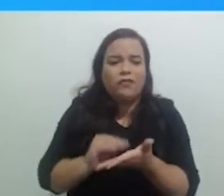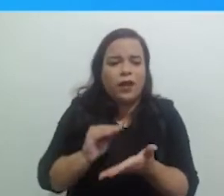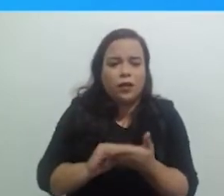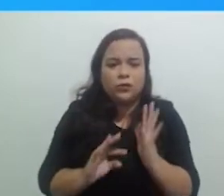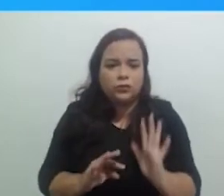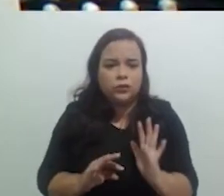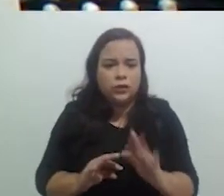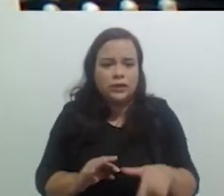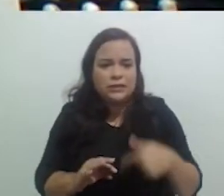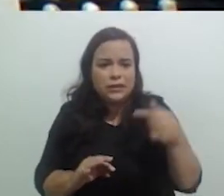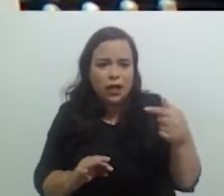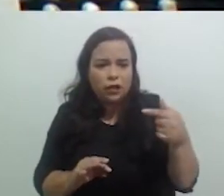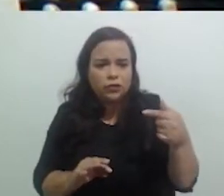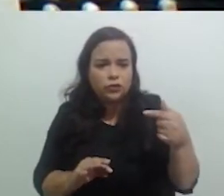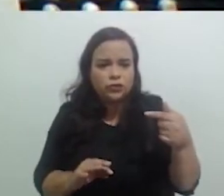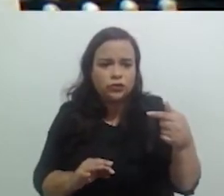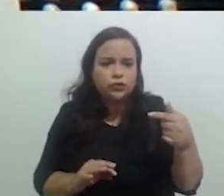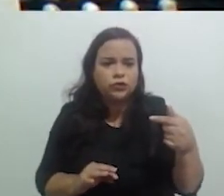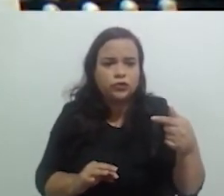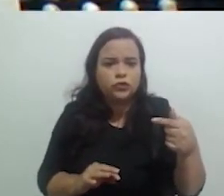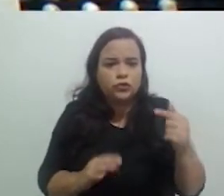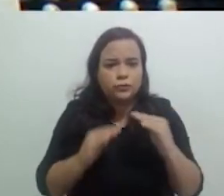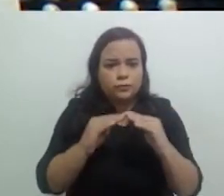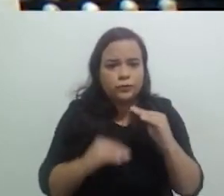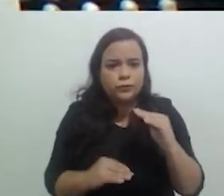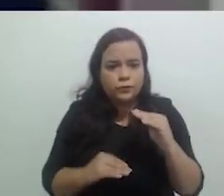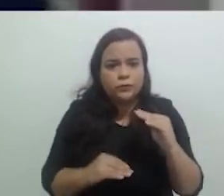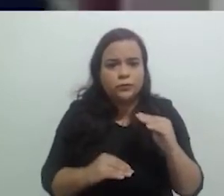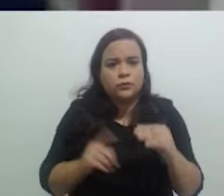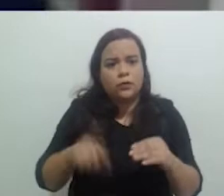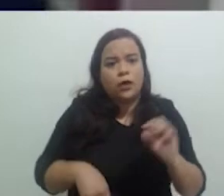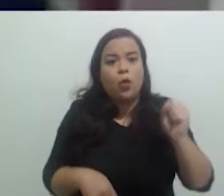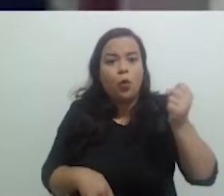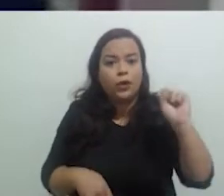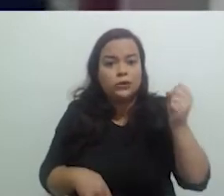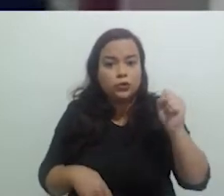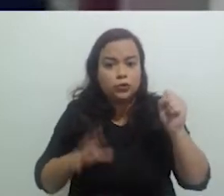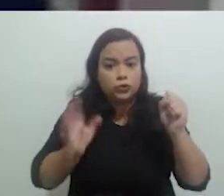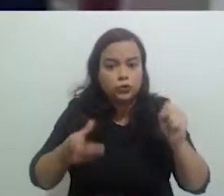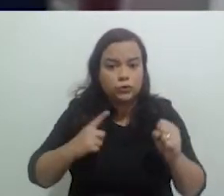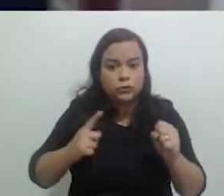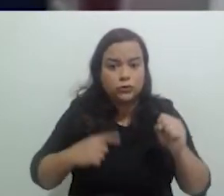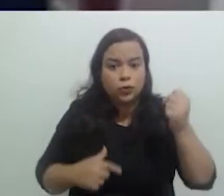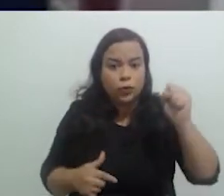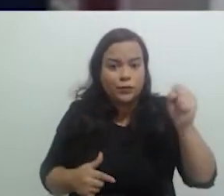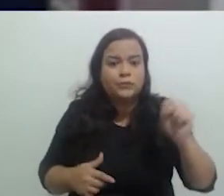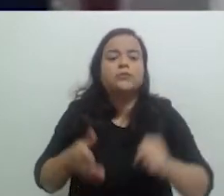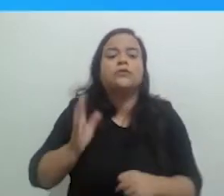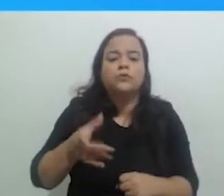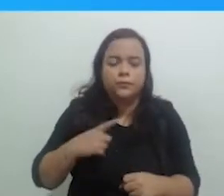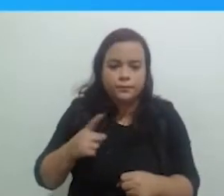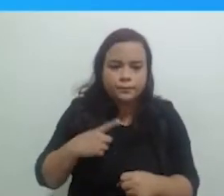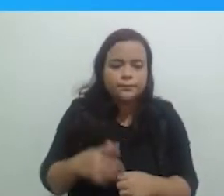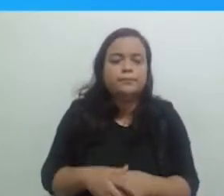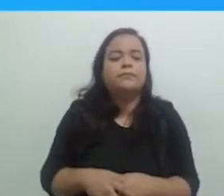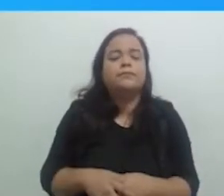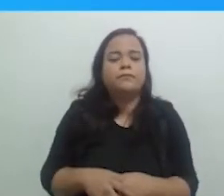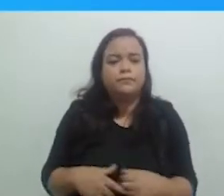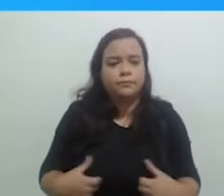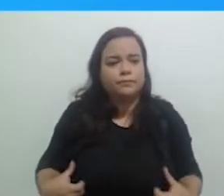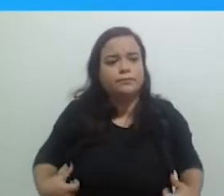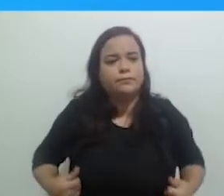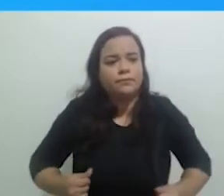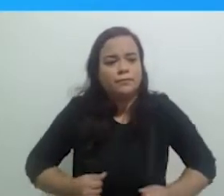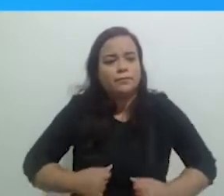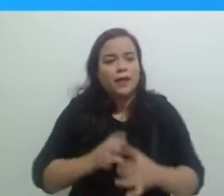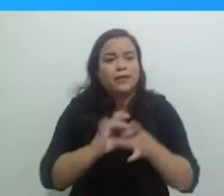votos divergindo. Tem 8 votos já, senhor presidente. Aqui e a Maurício também. Cláudio, deixa o presidente proclamar, Cláudio.